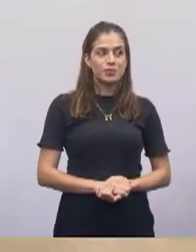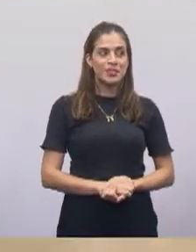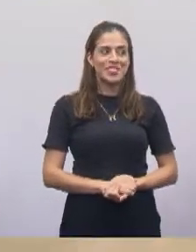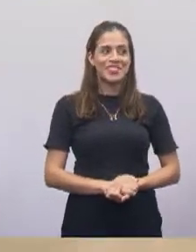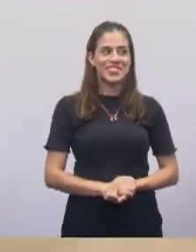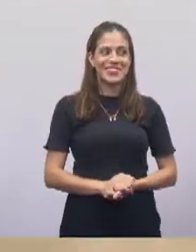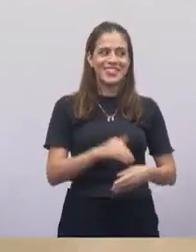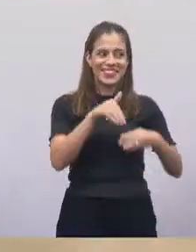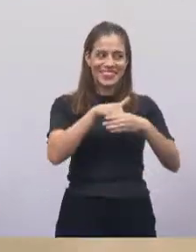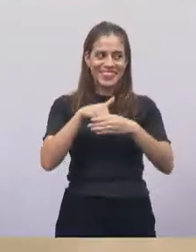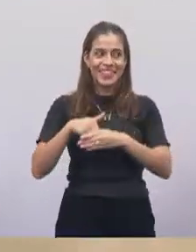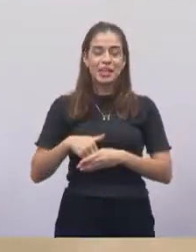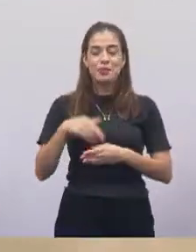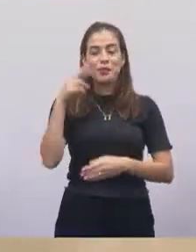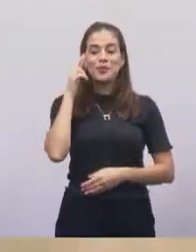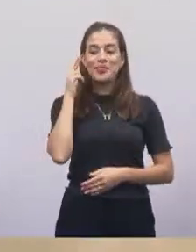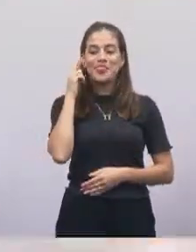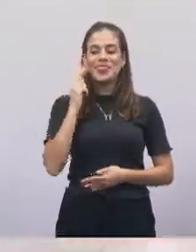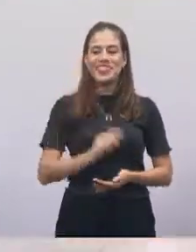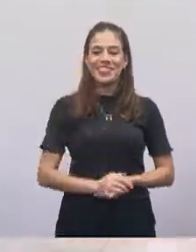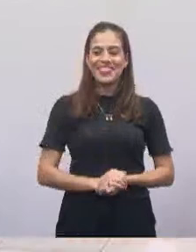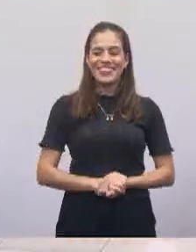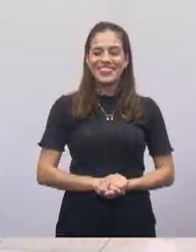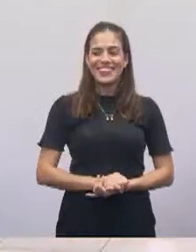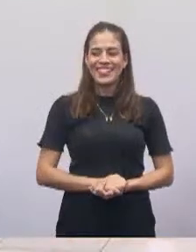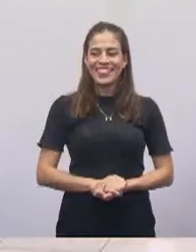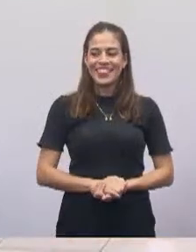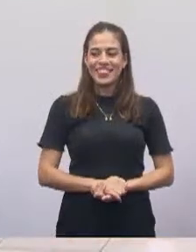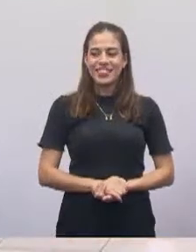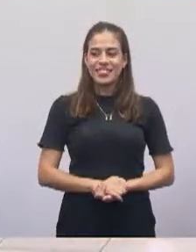Como voto, vereador Roninha?